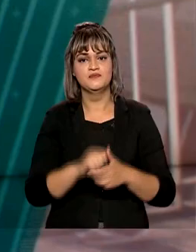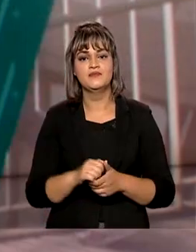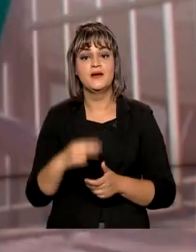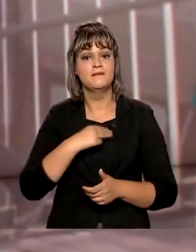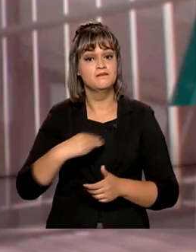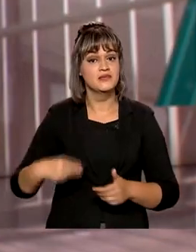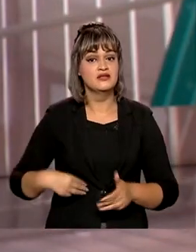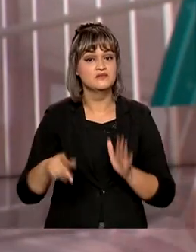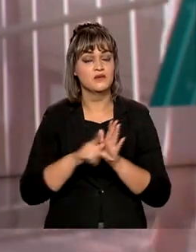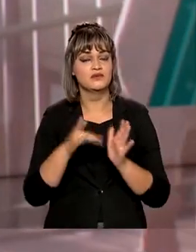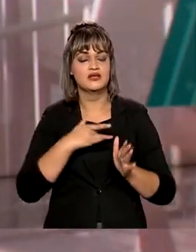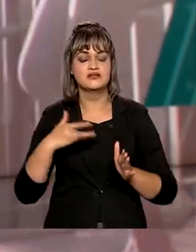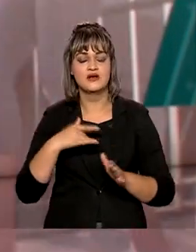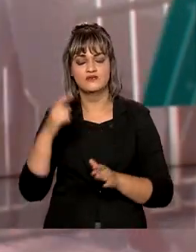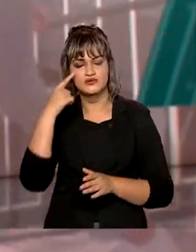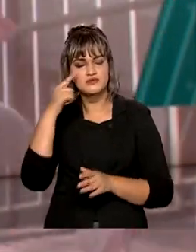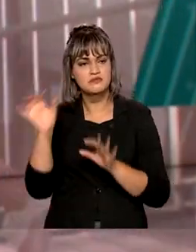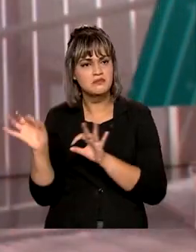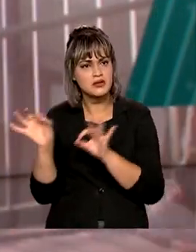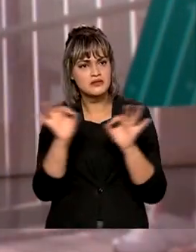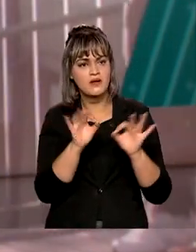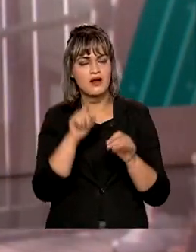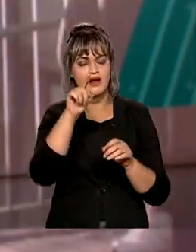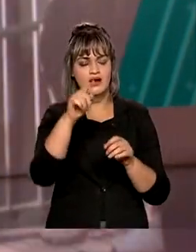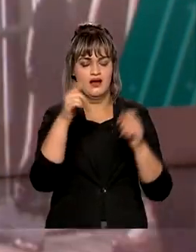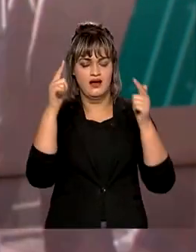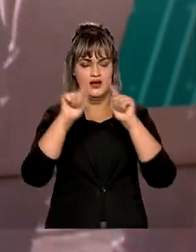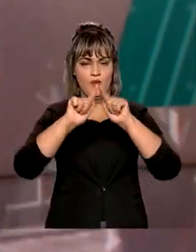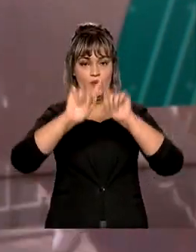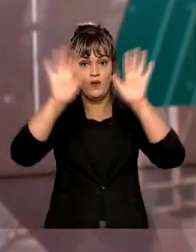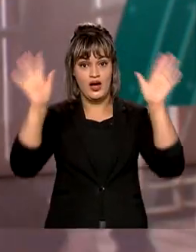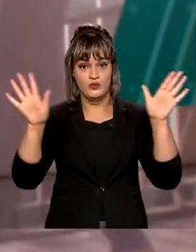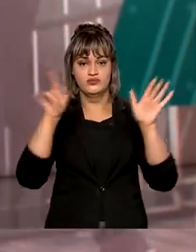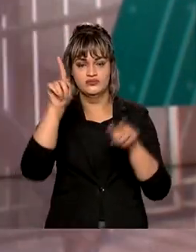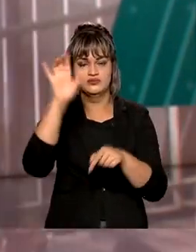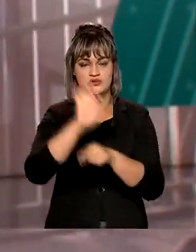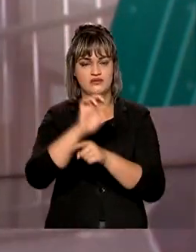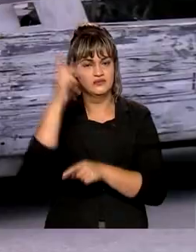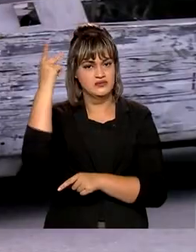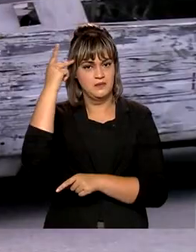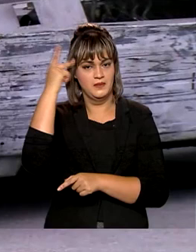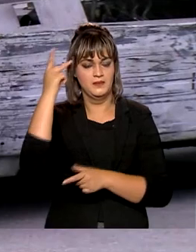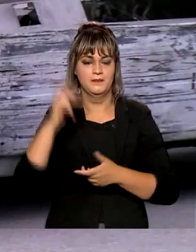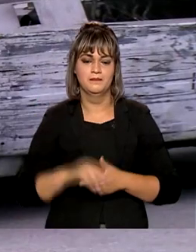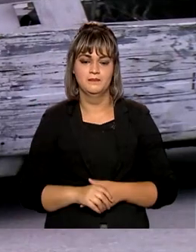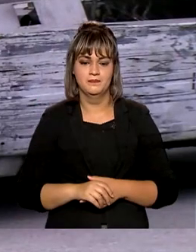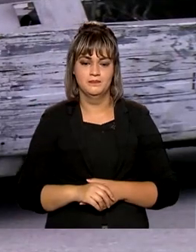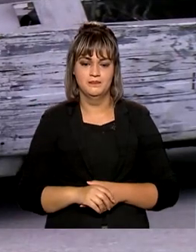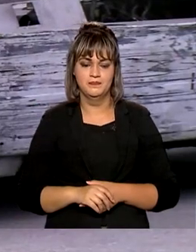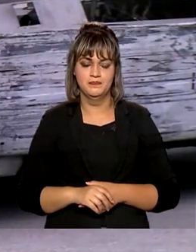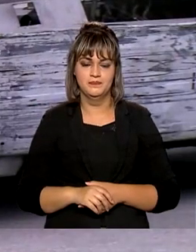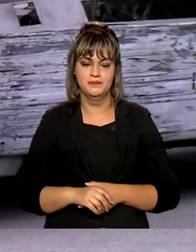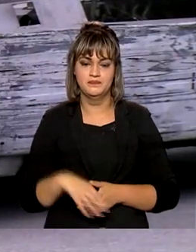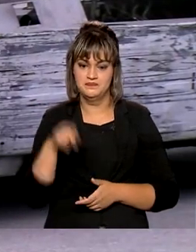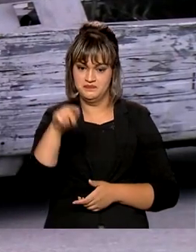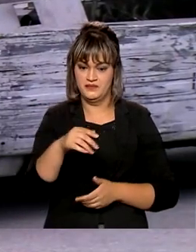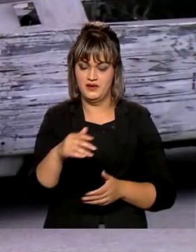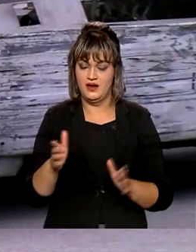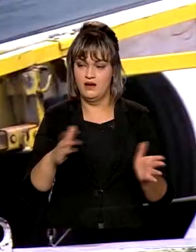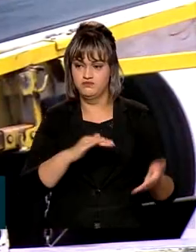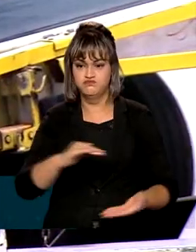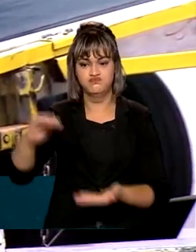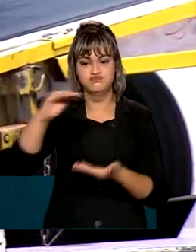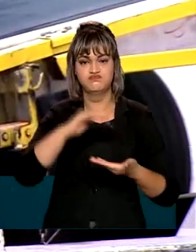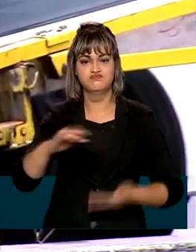Queiroga acompanhou embarque das doses do aeroporto internacional de Guarulhos em São Paulo a mais um lote